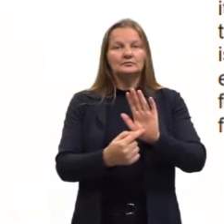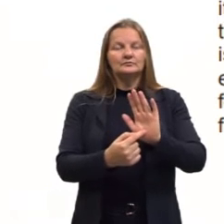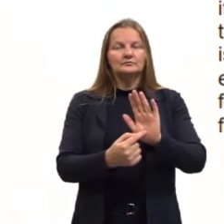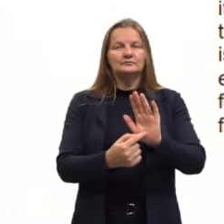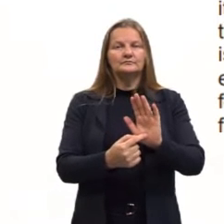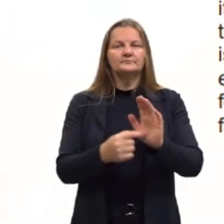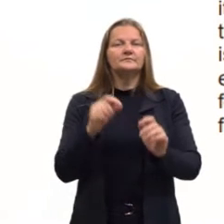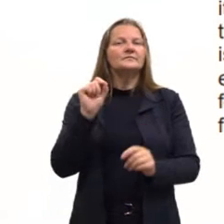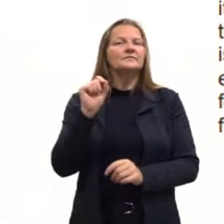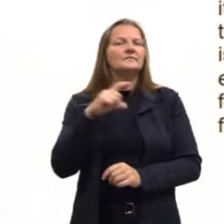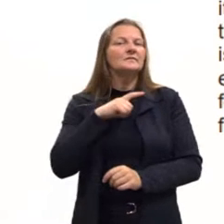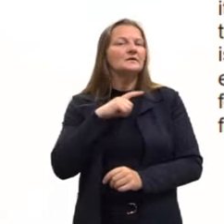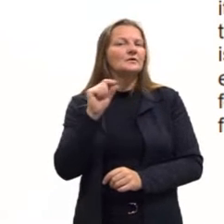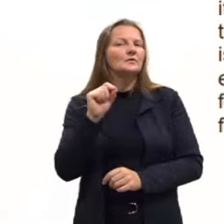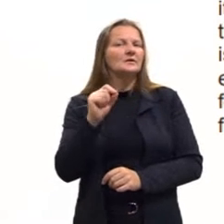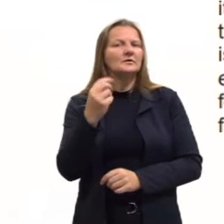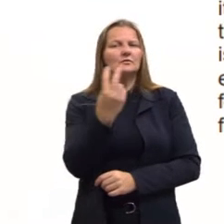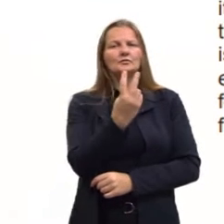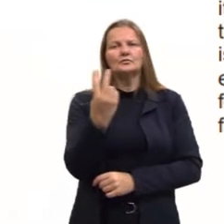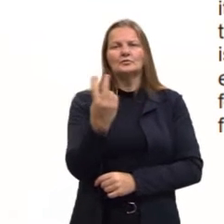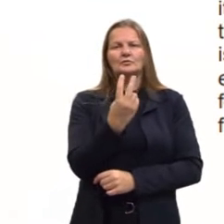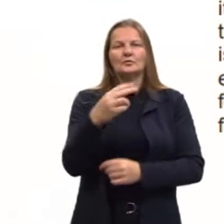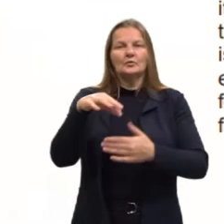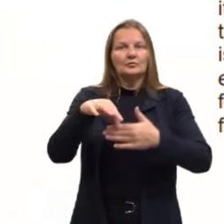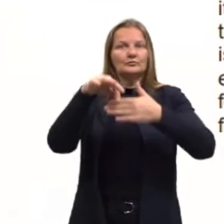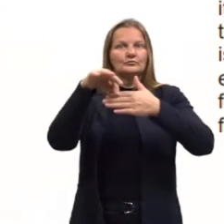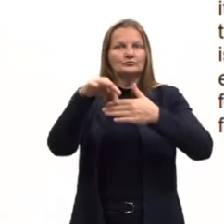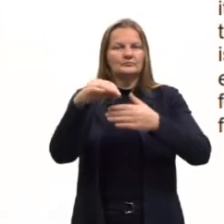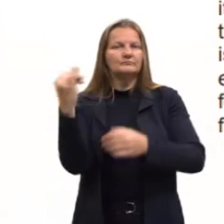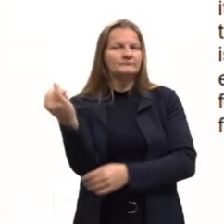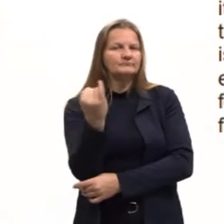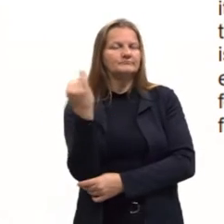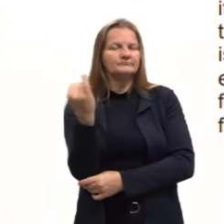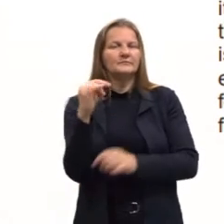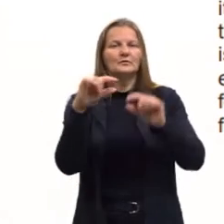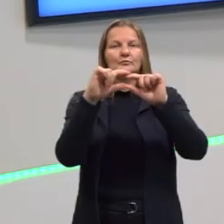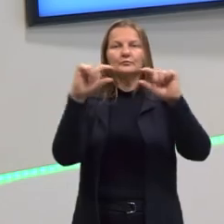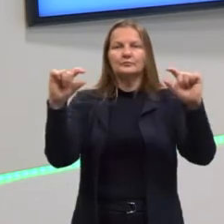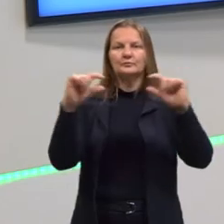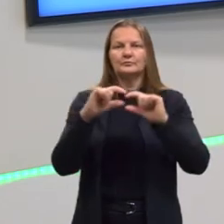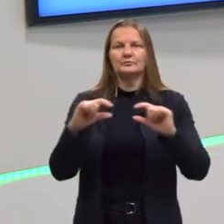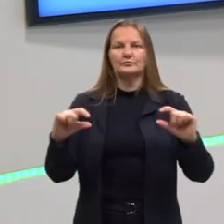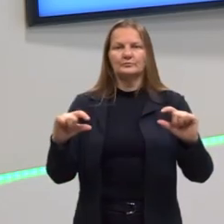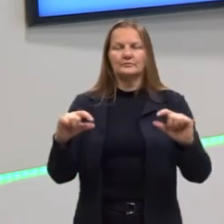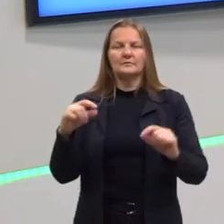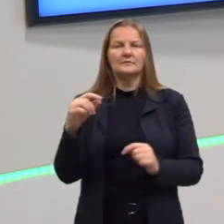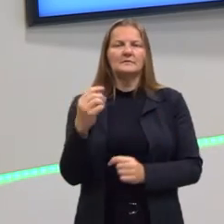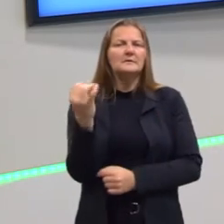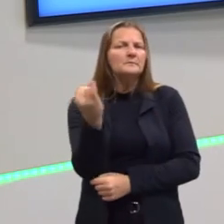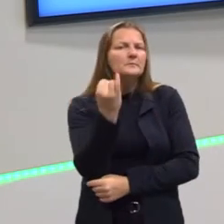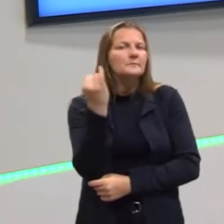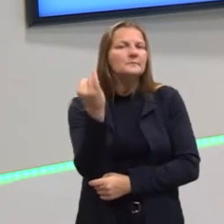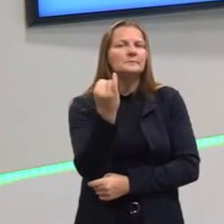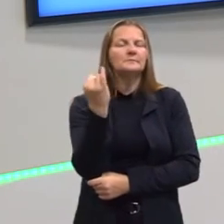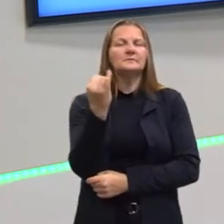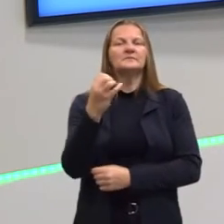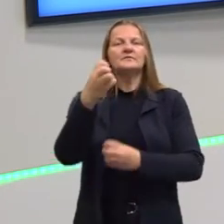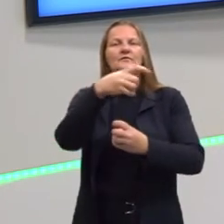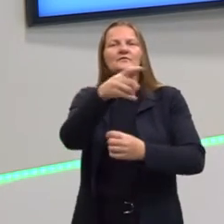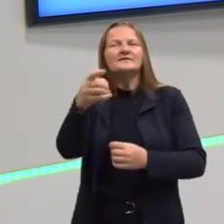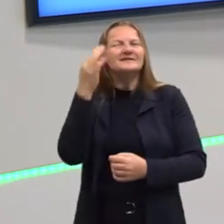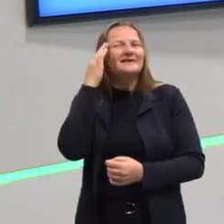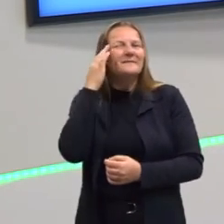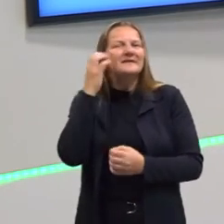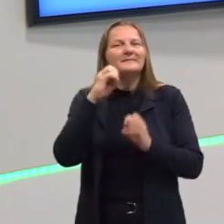questão aparecem duas eu só estou aqui em duas orações ali duas frases para vocês para vocês terem